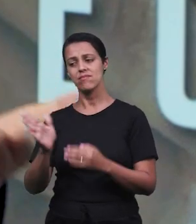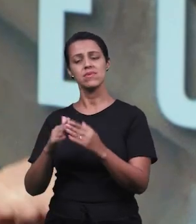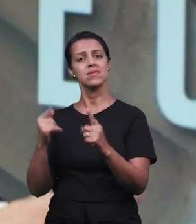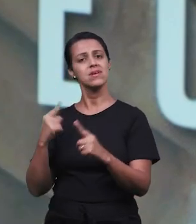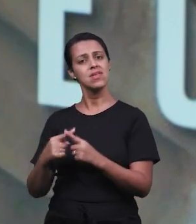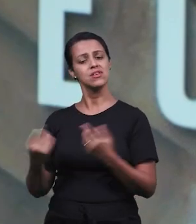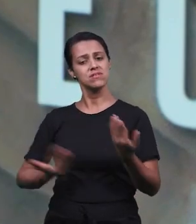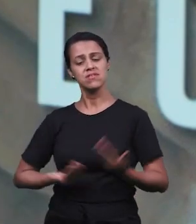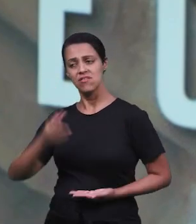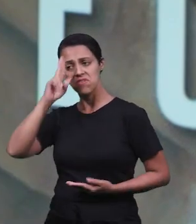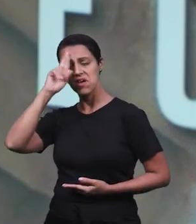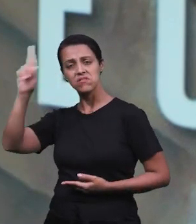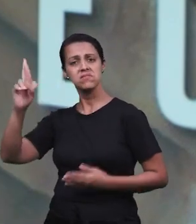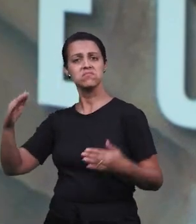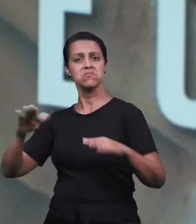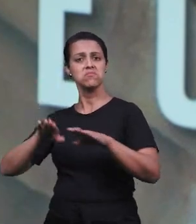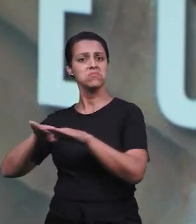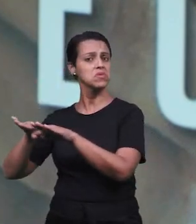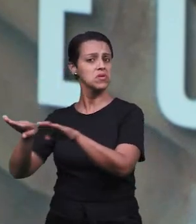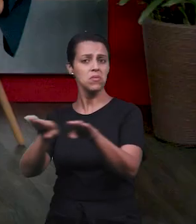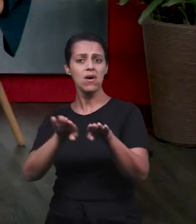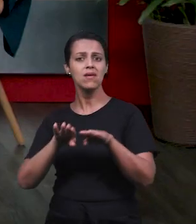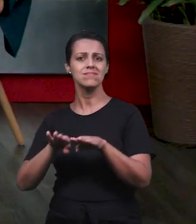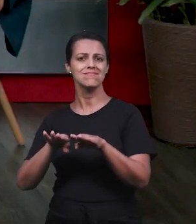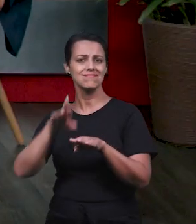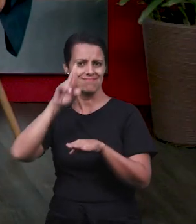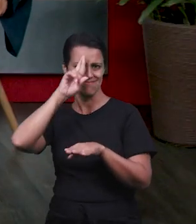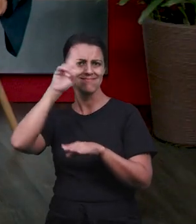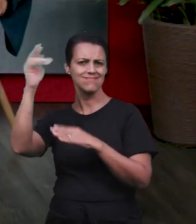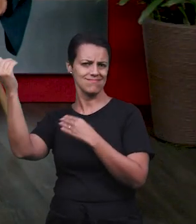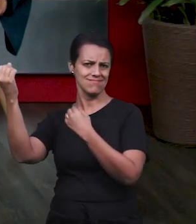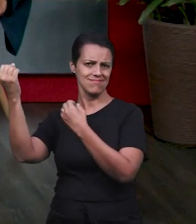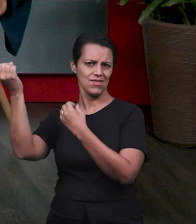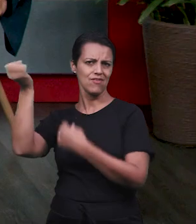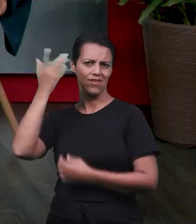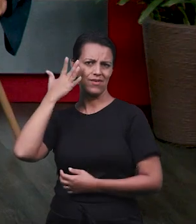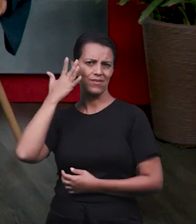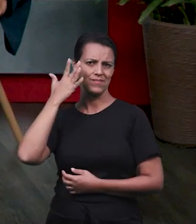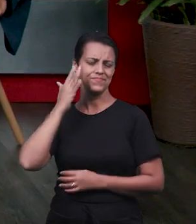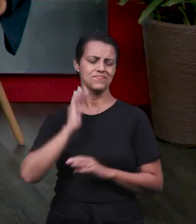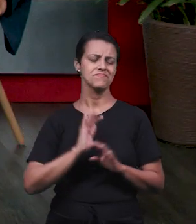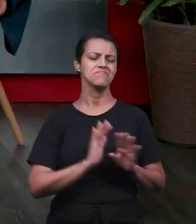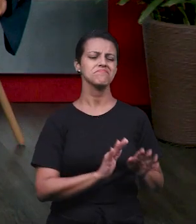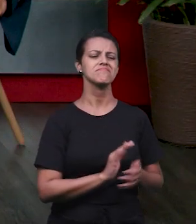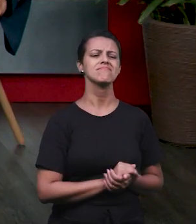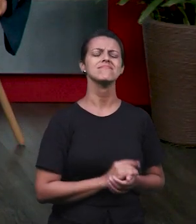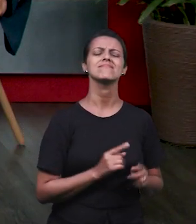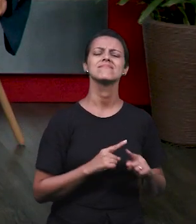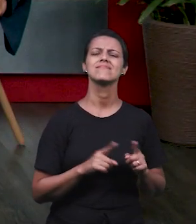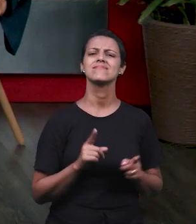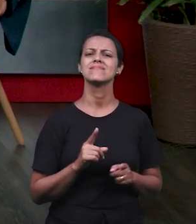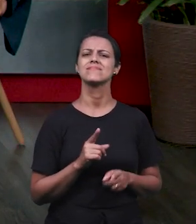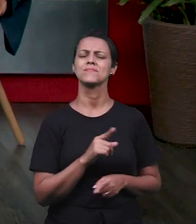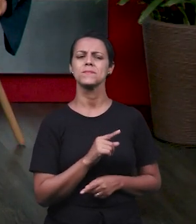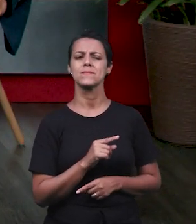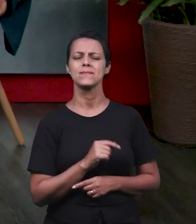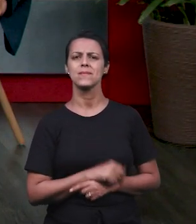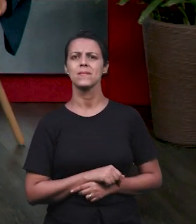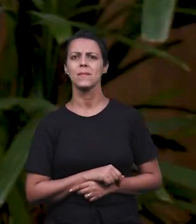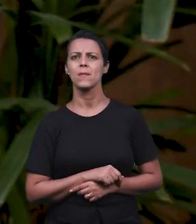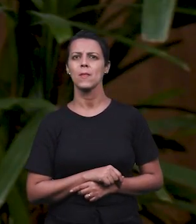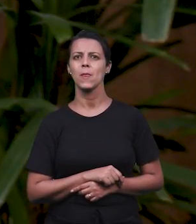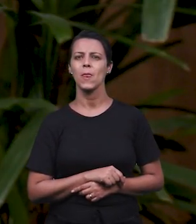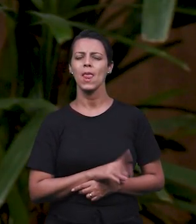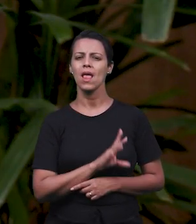foi a orientação que o Senhor nos deu. Interessante, pastor Antônio Carlos, que